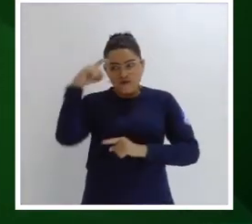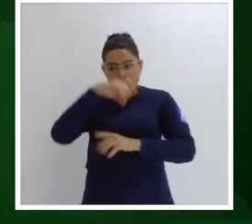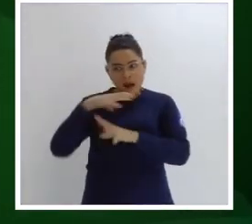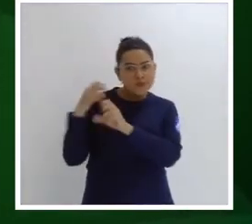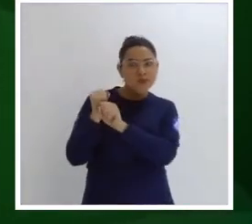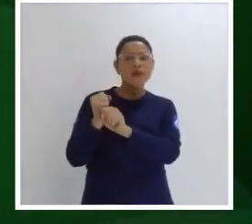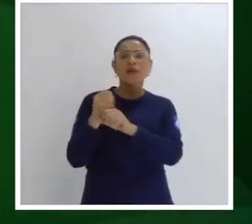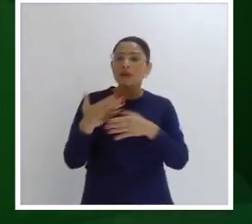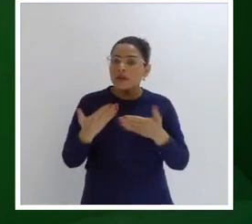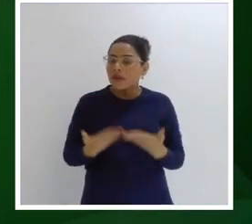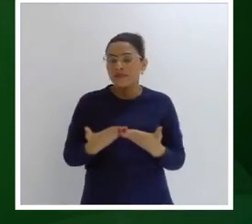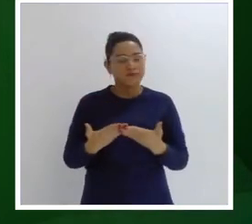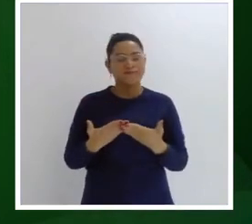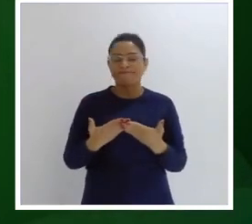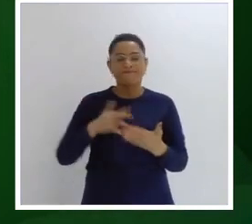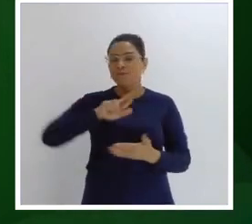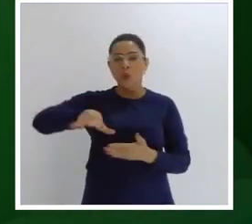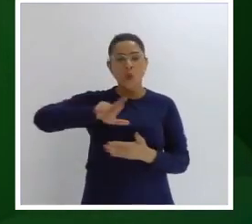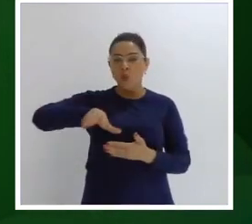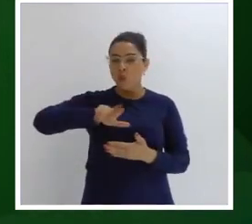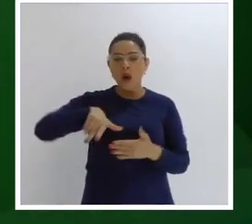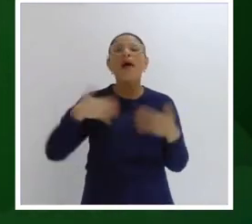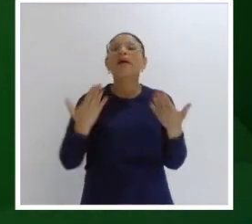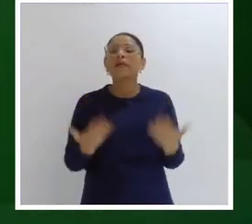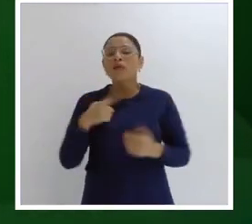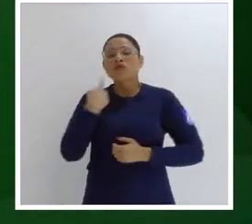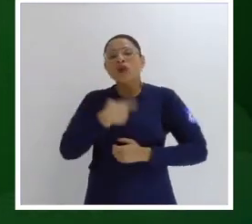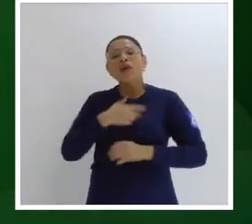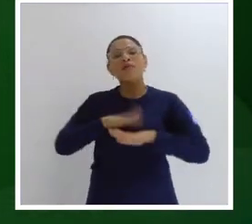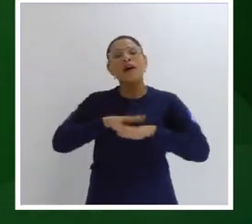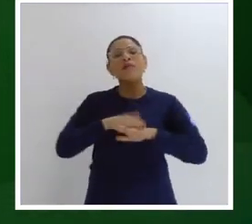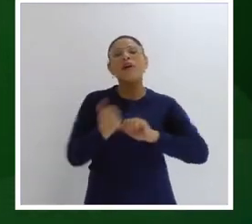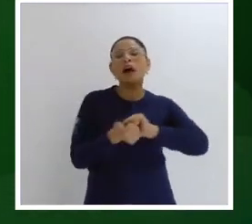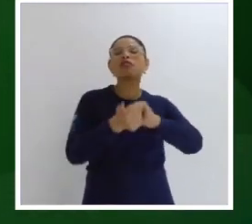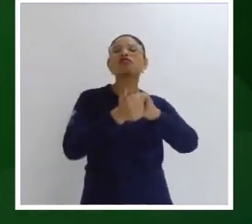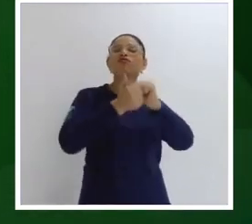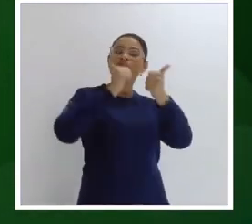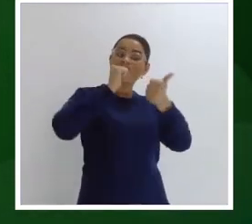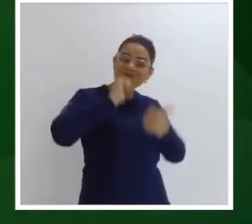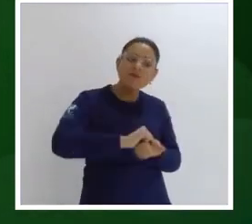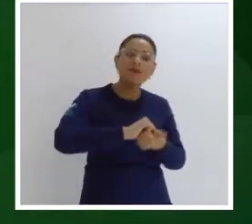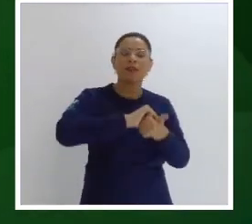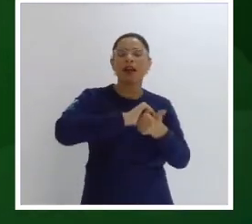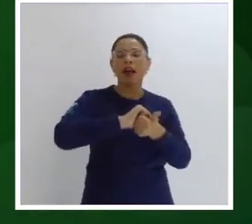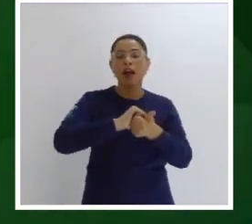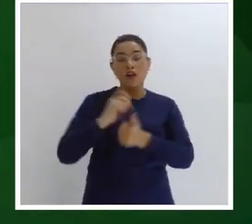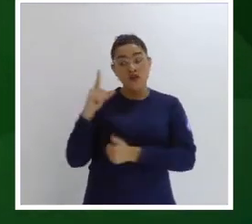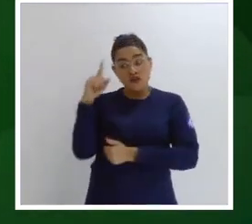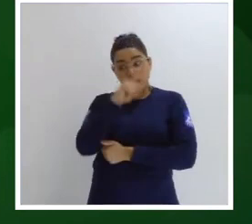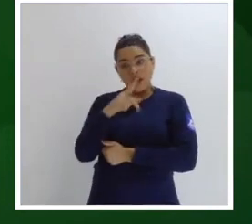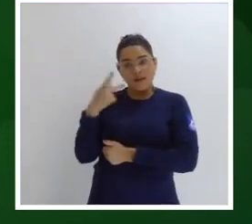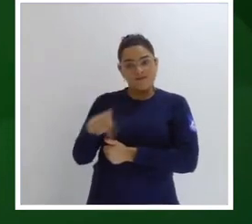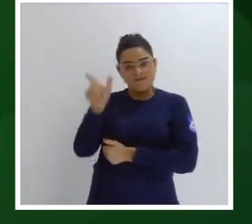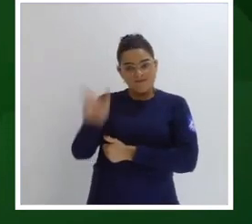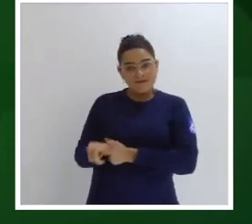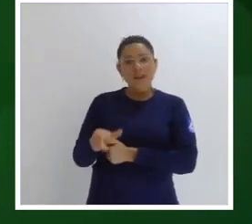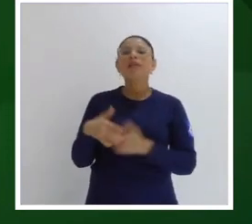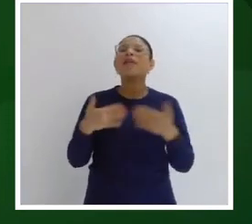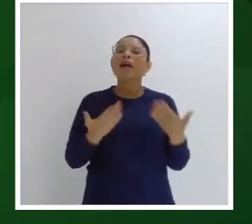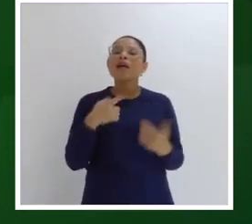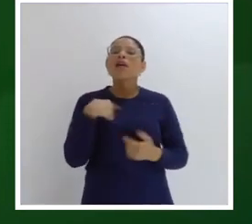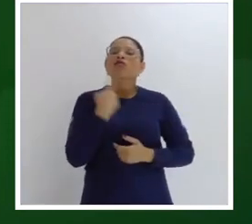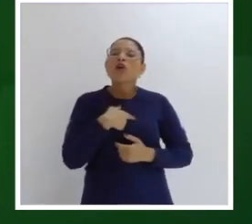não é assim né a gente faz o que a gente faz adaptação a dificuldade dela e a gente conseguiu uma parceria